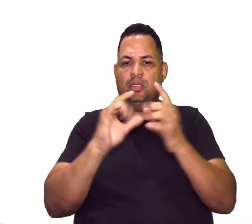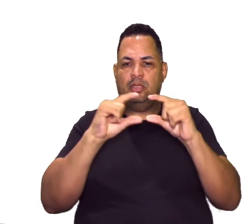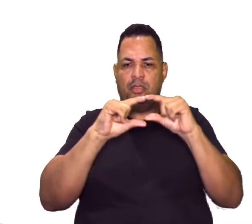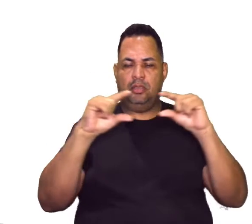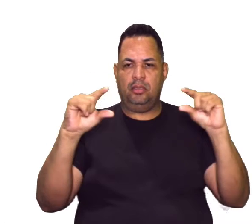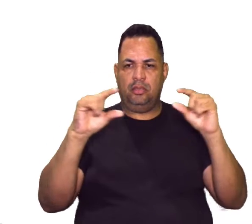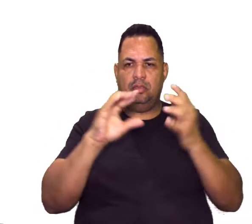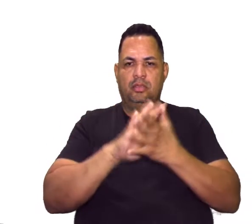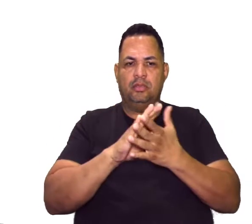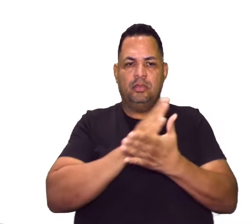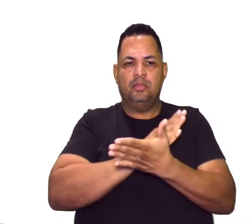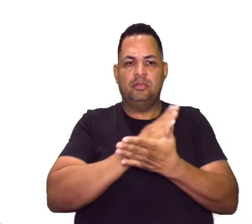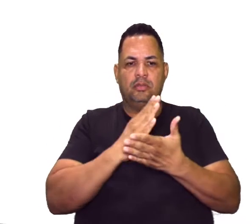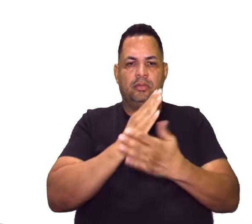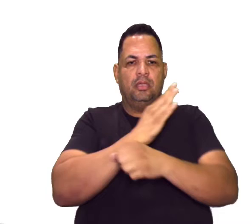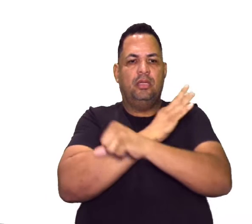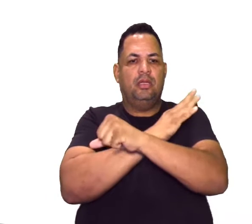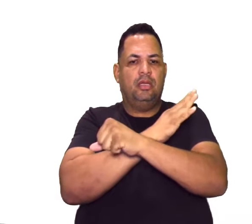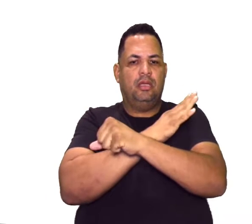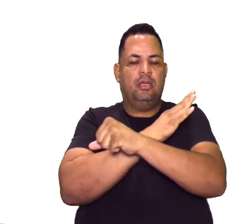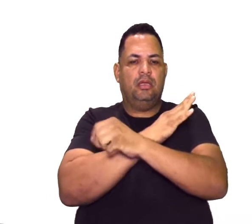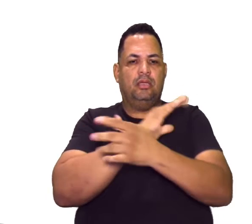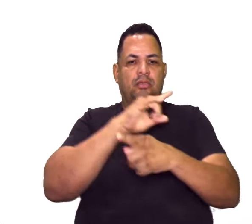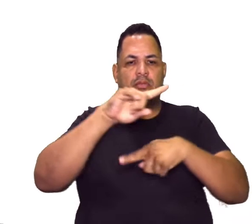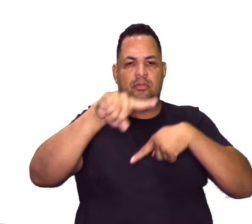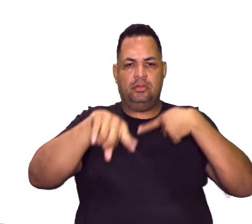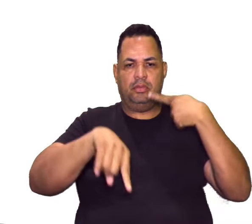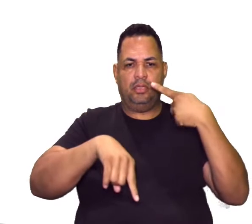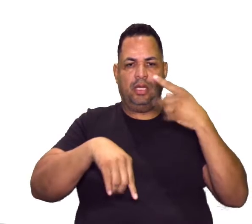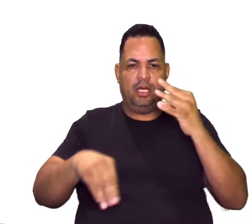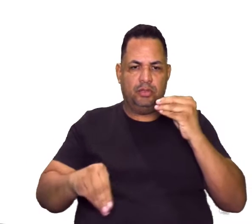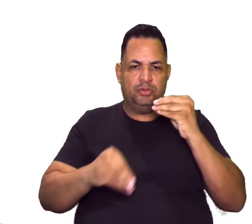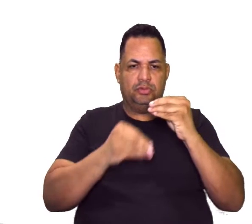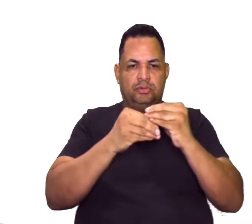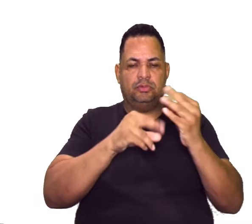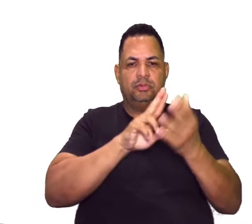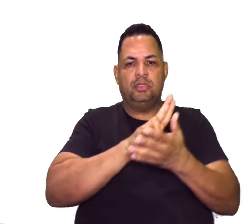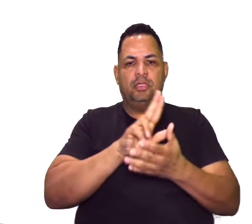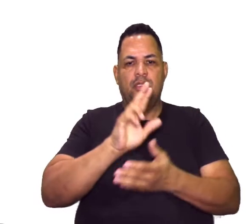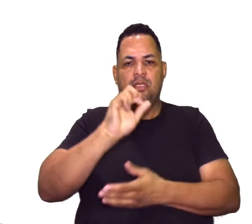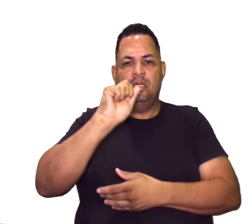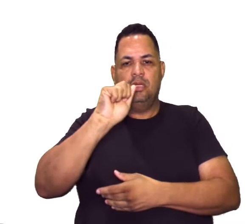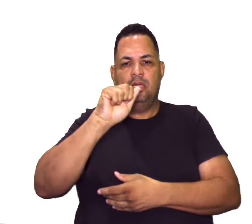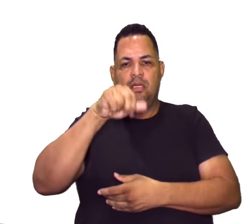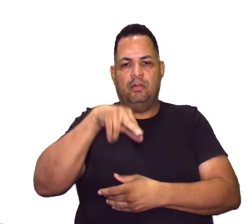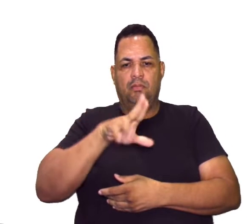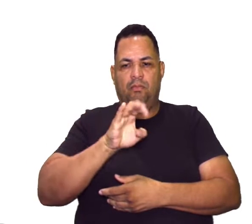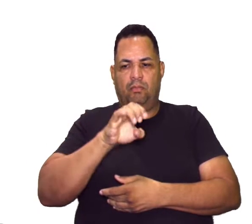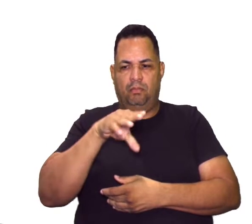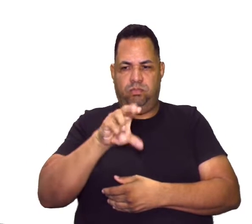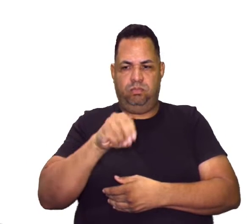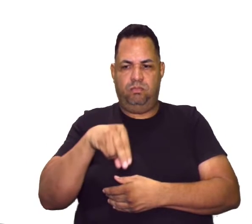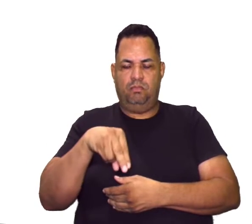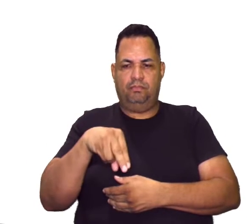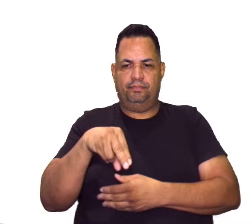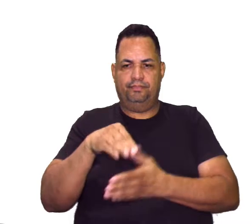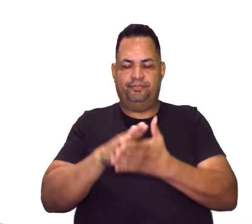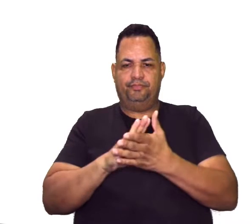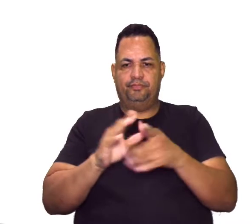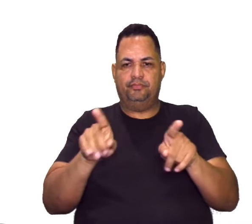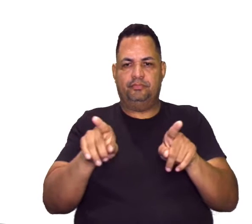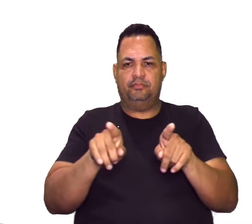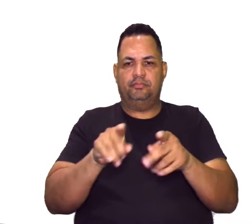iniciaremos com a palavra ácido. Em seguida, o nome do ânion, daquele elemento que